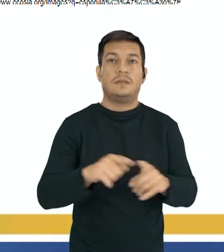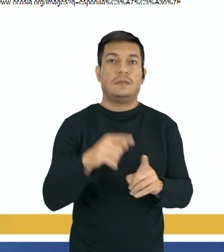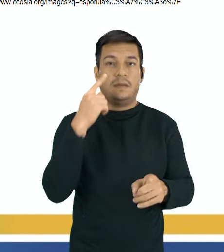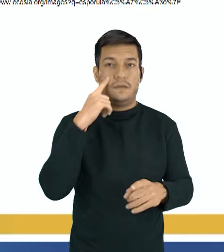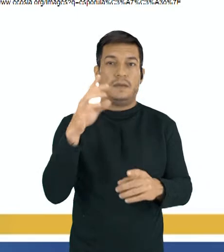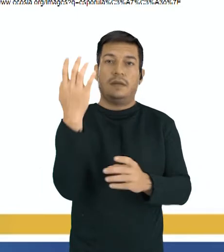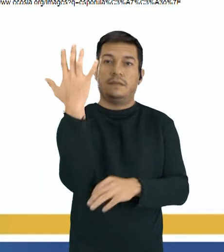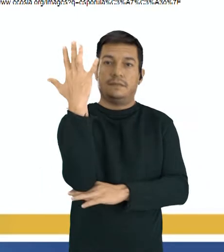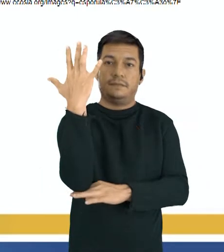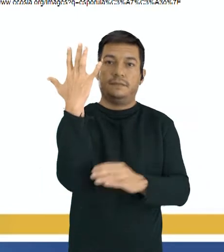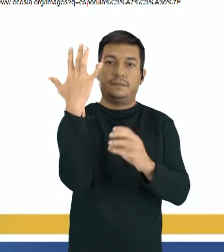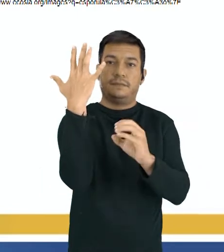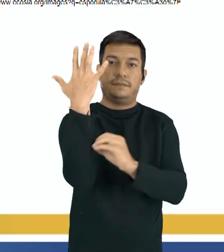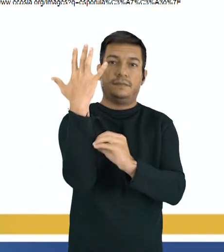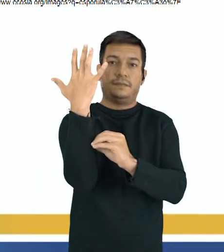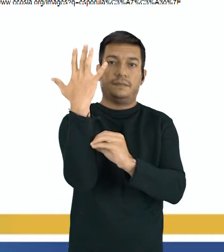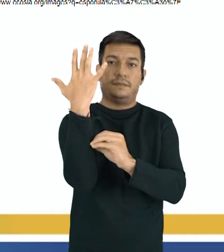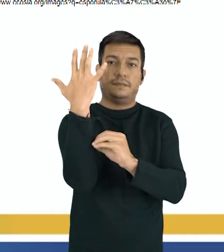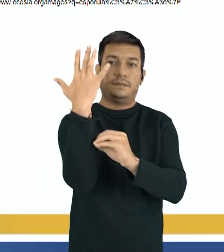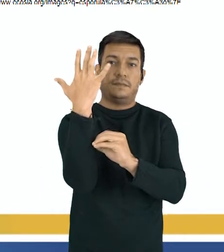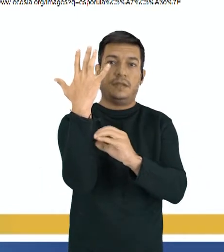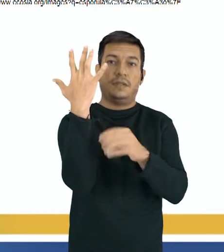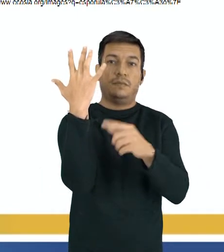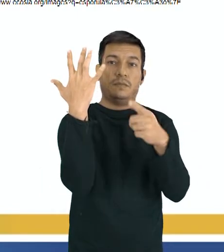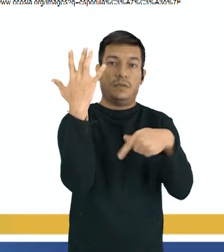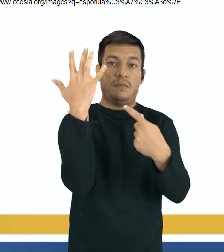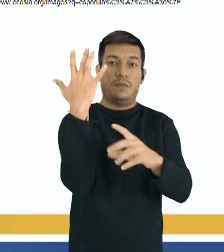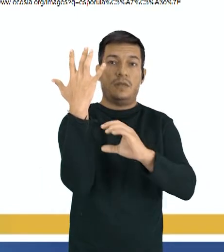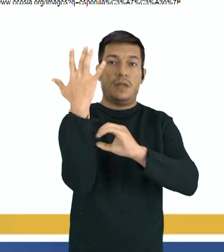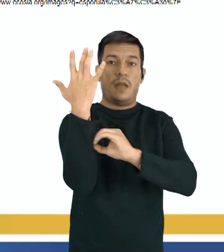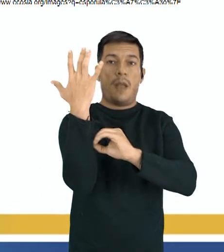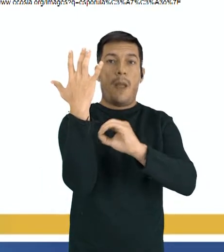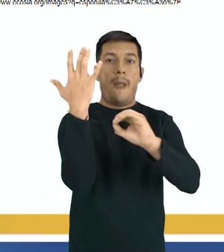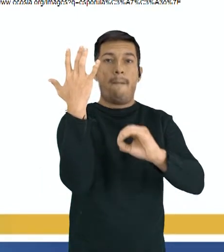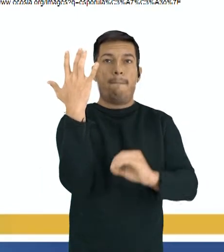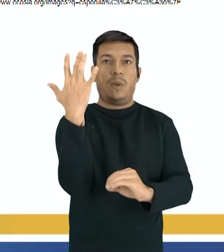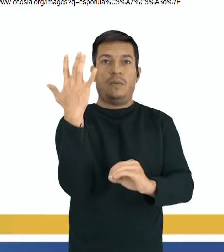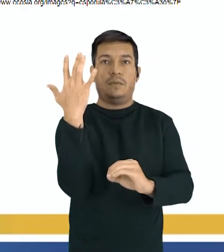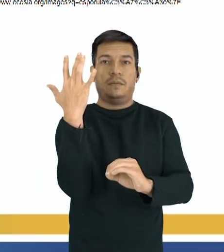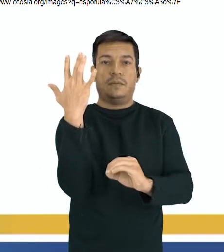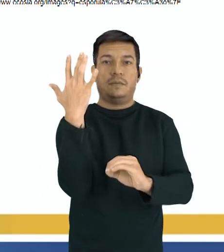mais simples, e os quinidários. Se vocês observarem,